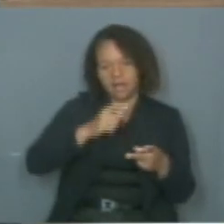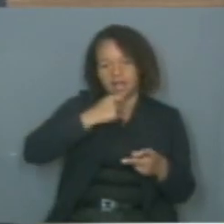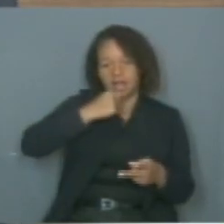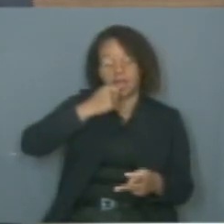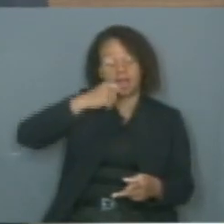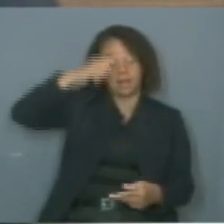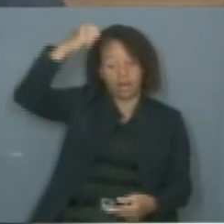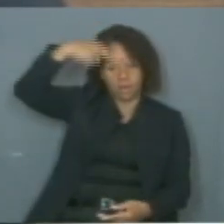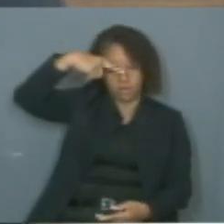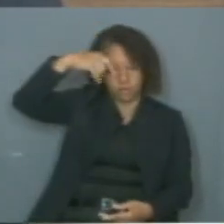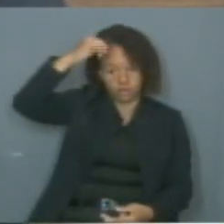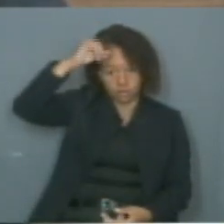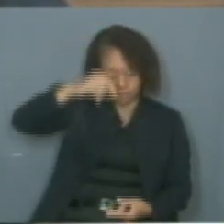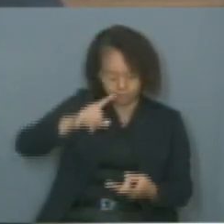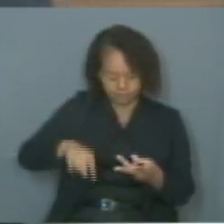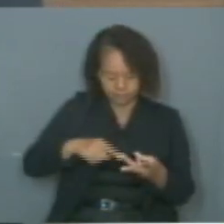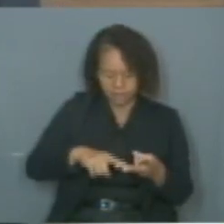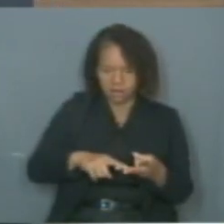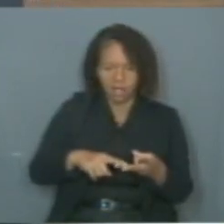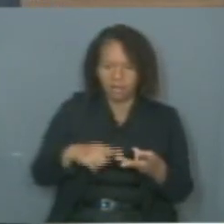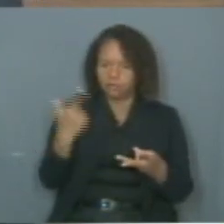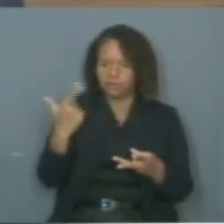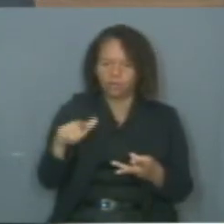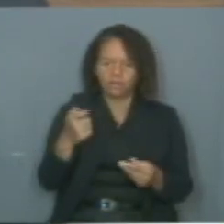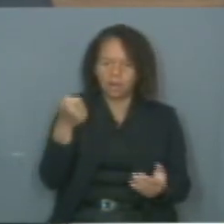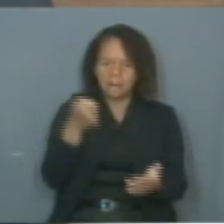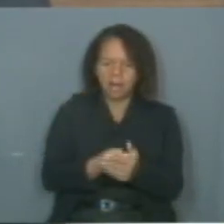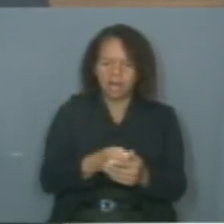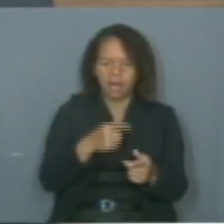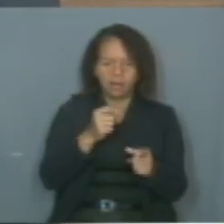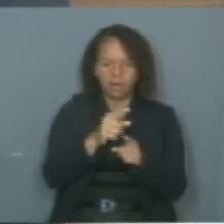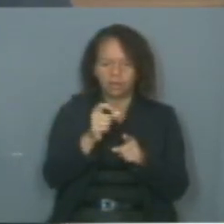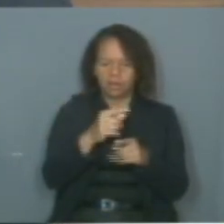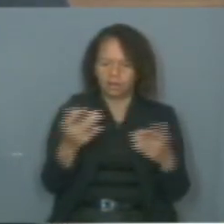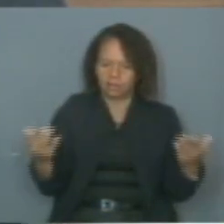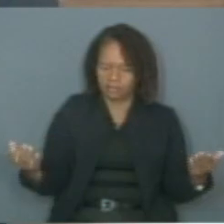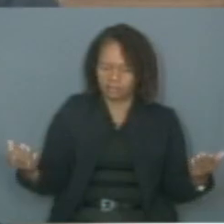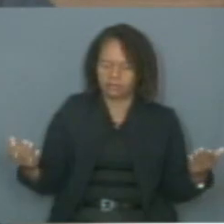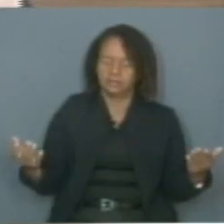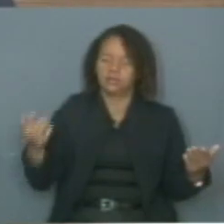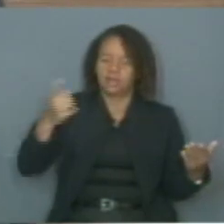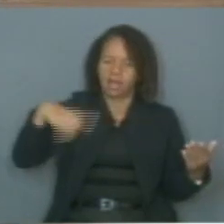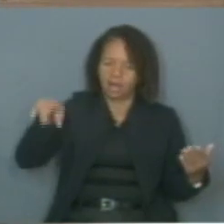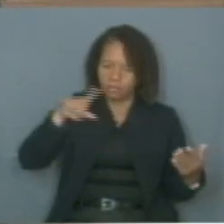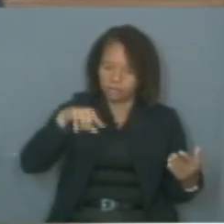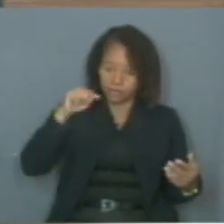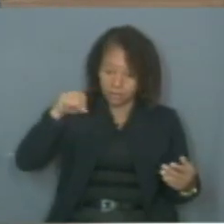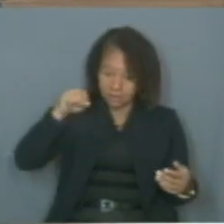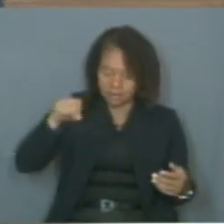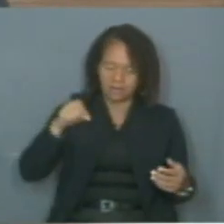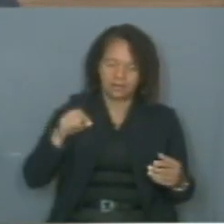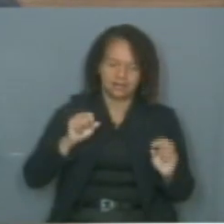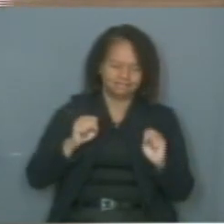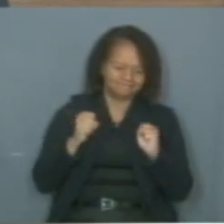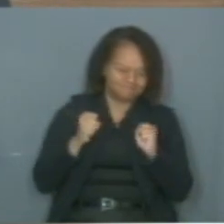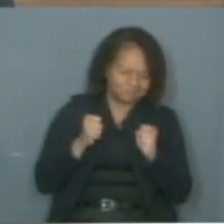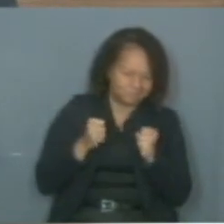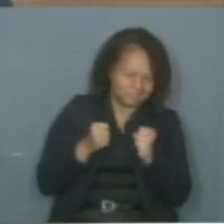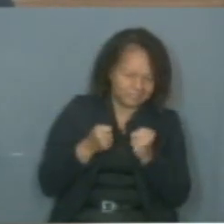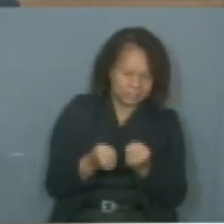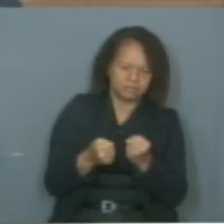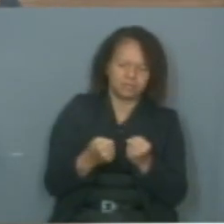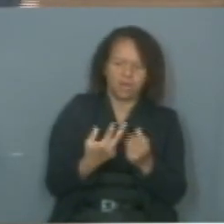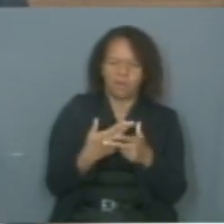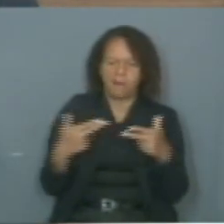de água, e muitas vezes não tem como pagar seu aluguel. Então, você é empurrado, né, de alguma forma,